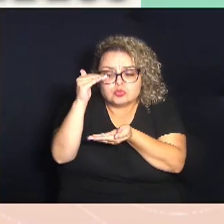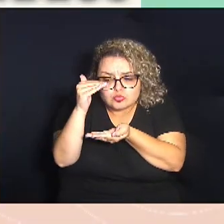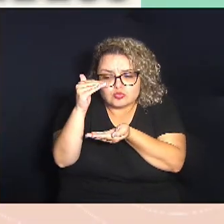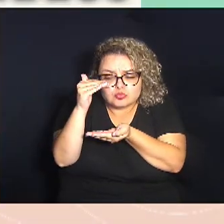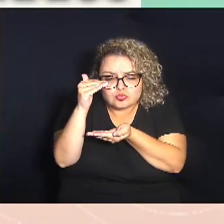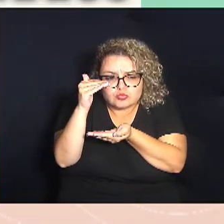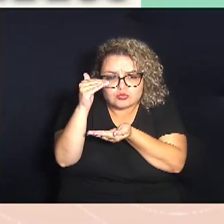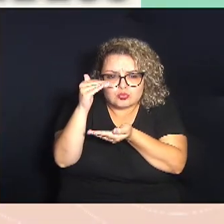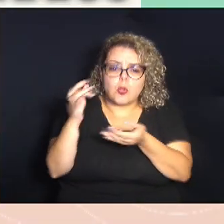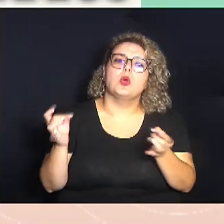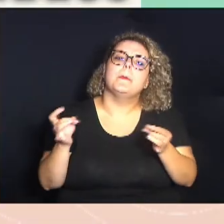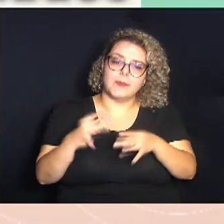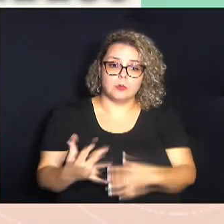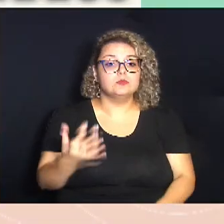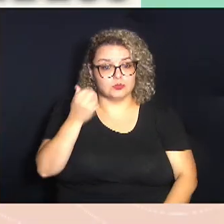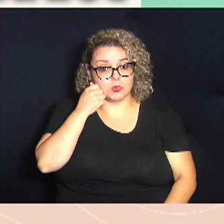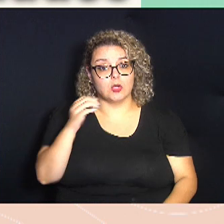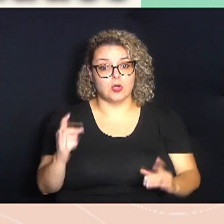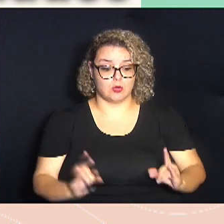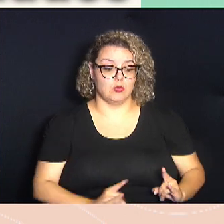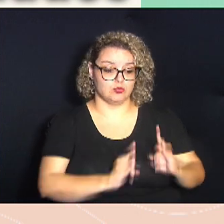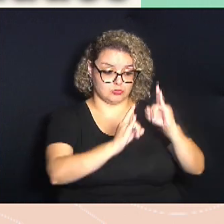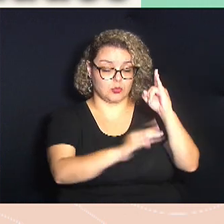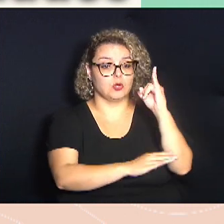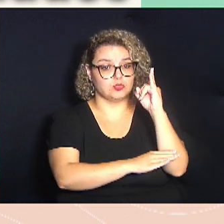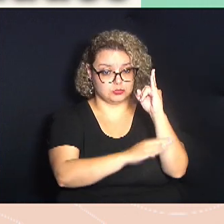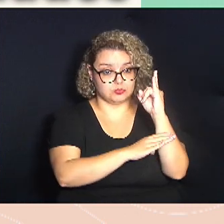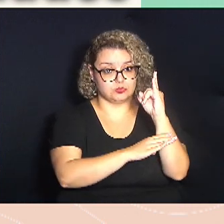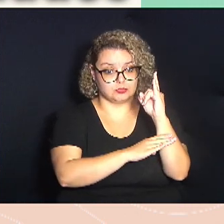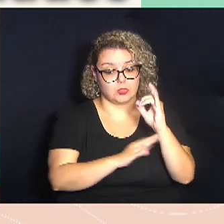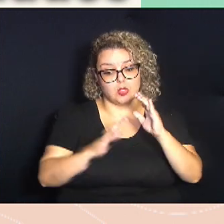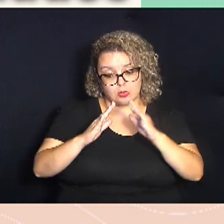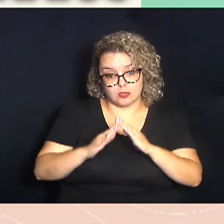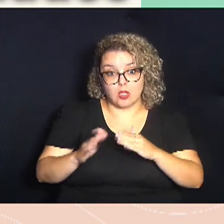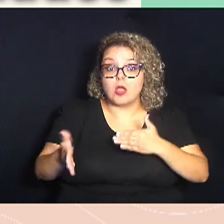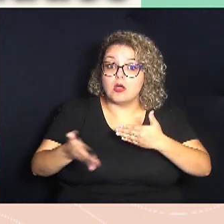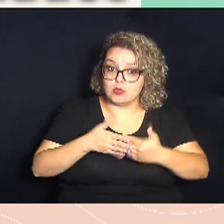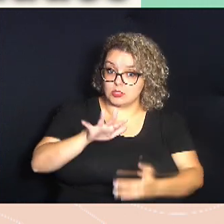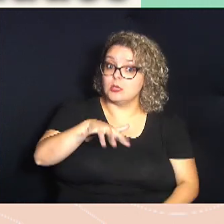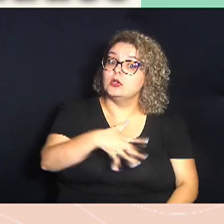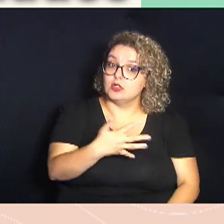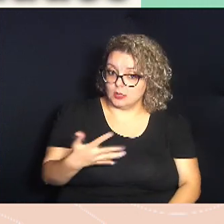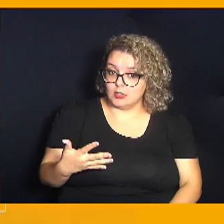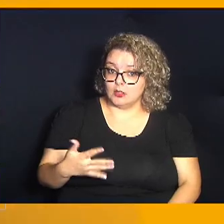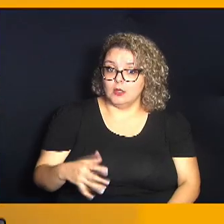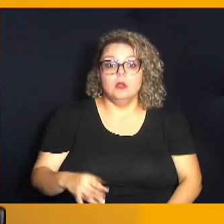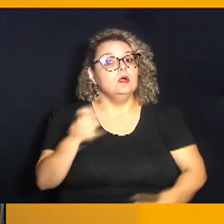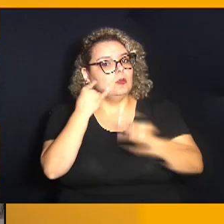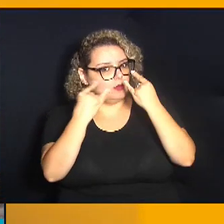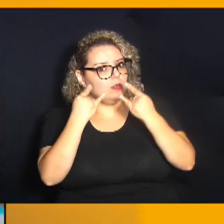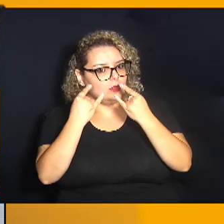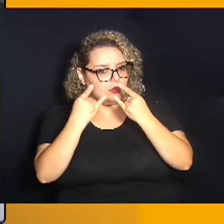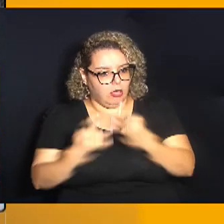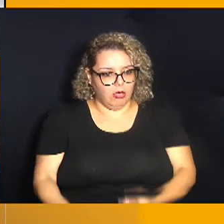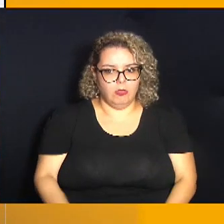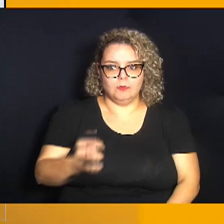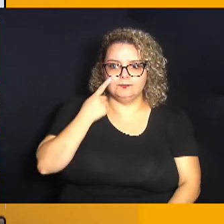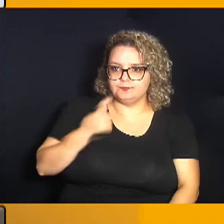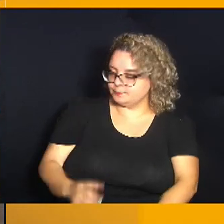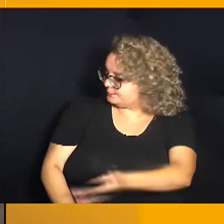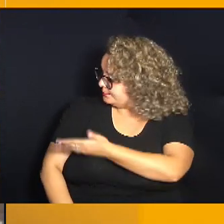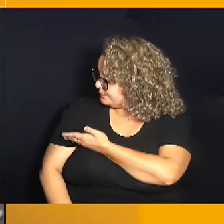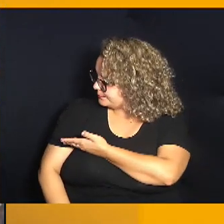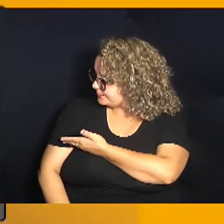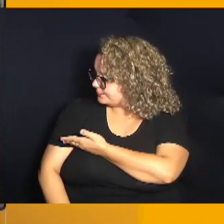para ser adotado e morar em um apartamento ou residência fechada com tela. Se interessou? Entre em contato